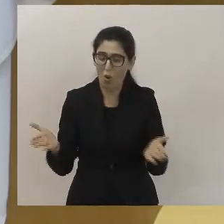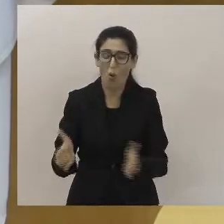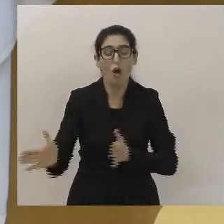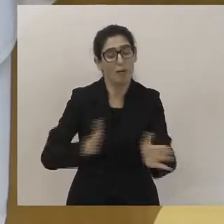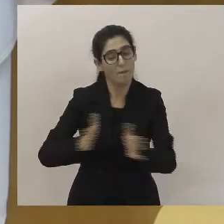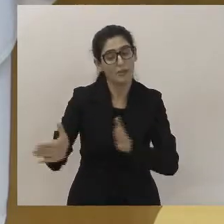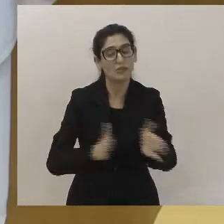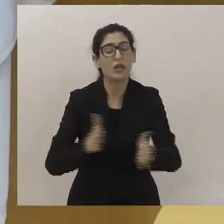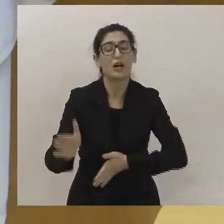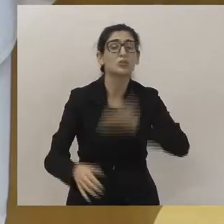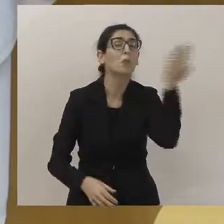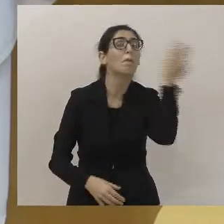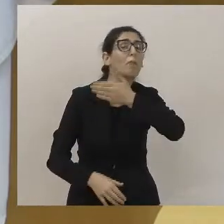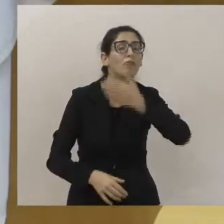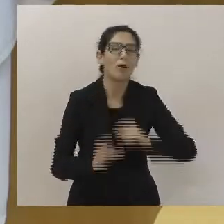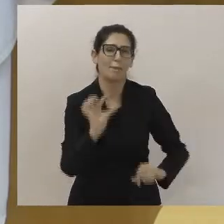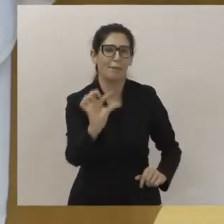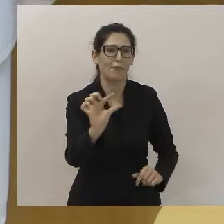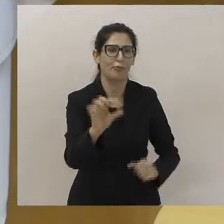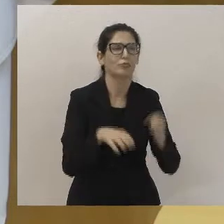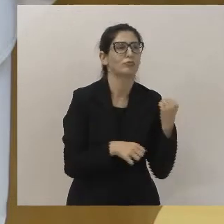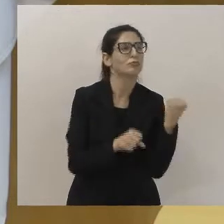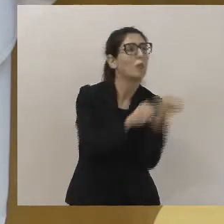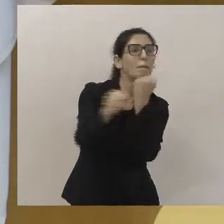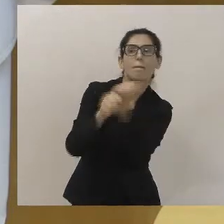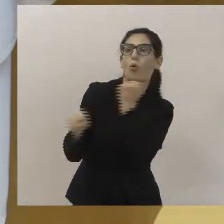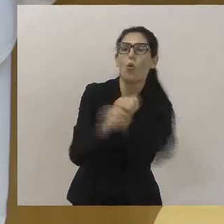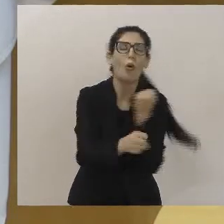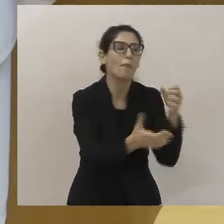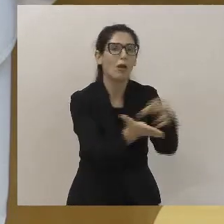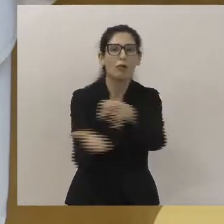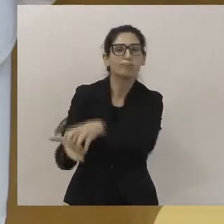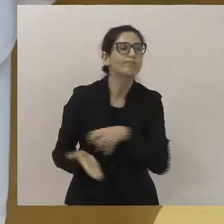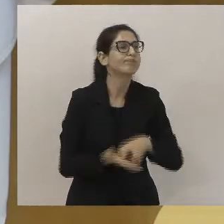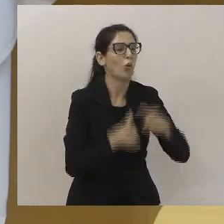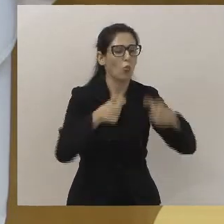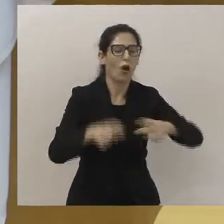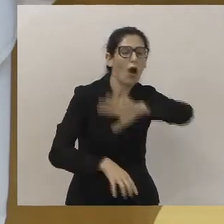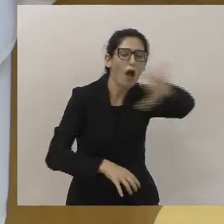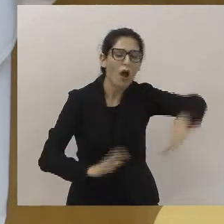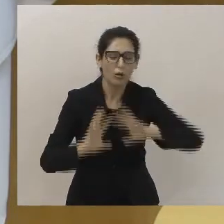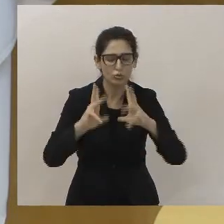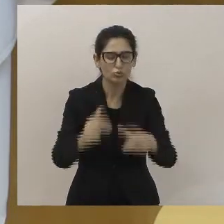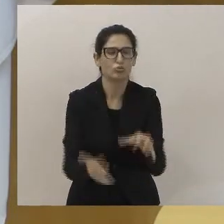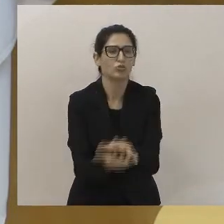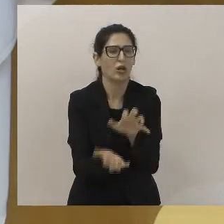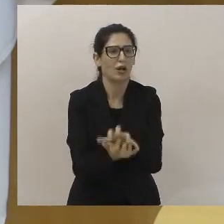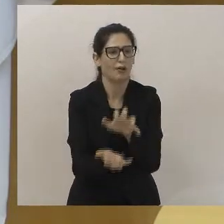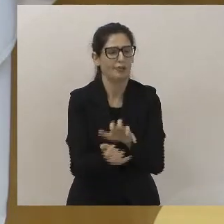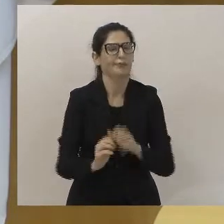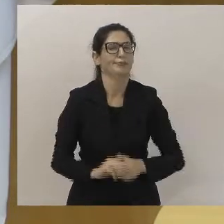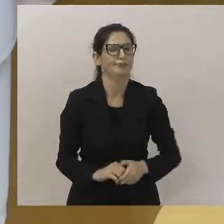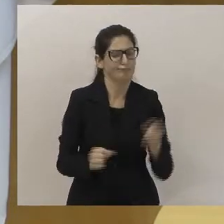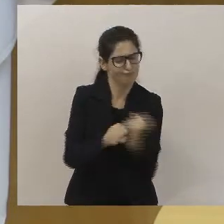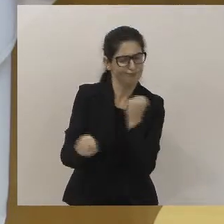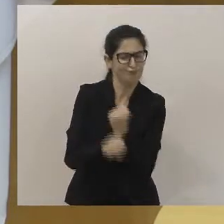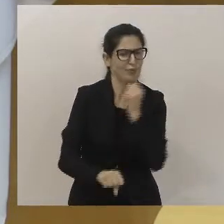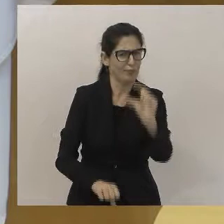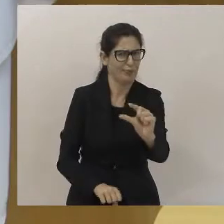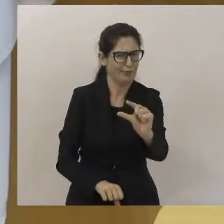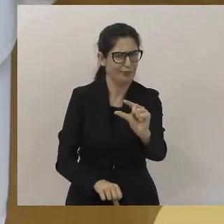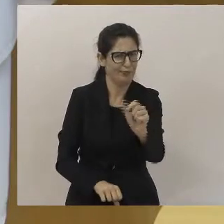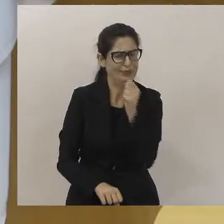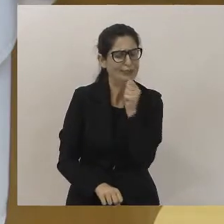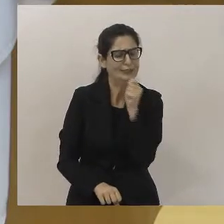fez pouco é no sentido de fazer obras estruturantes o governo tem de deixar uma linha para a cidade para cidade possa se desenvolver então